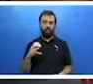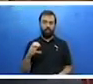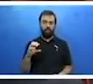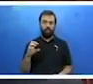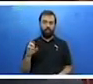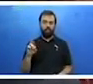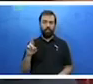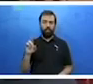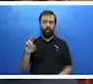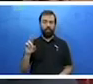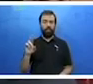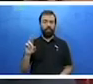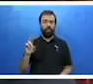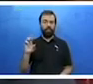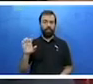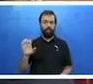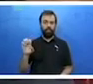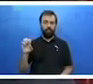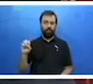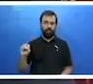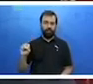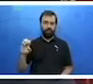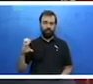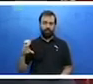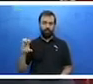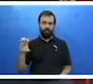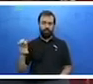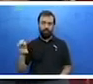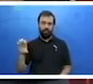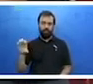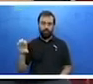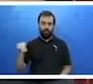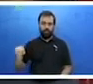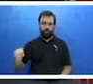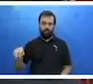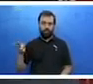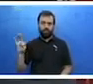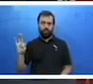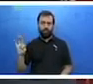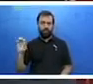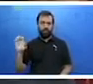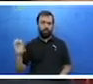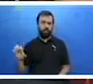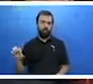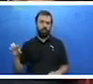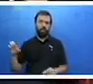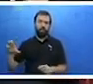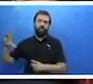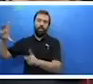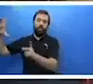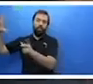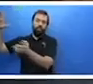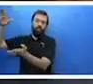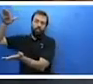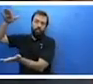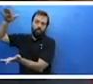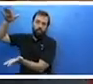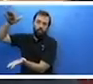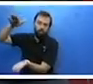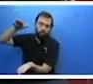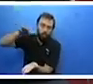está indicando o contrário. Crescente cresce, então decrescente diminui.